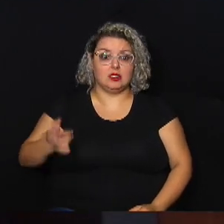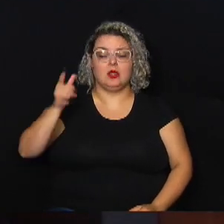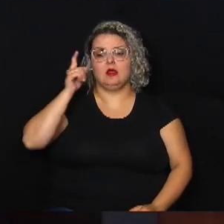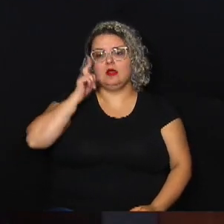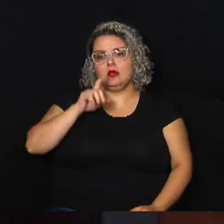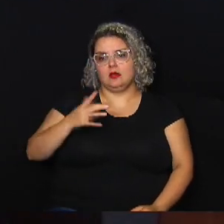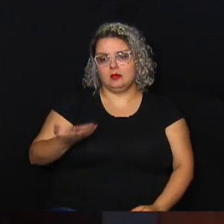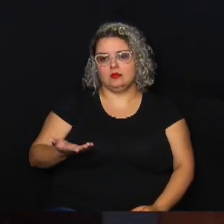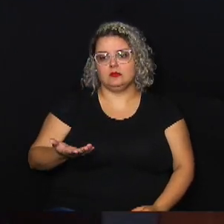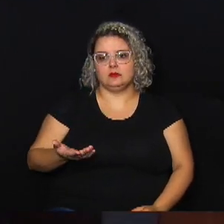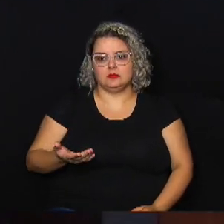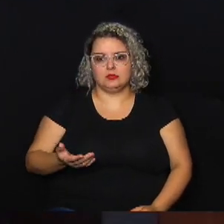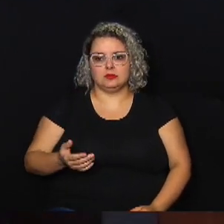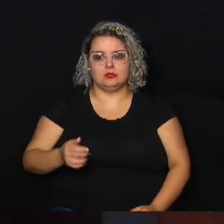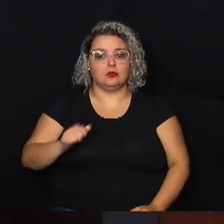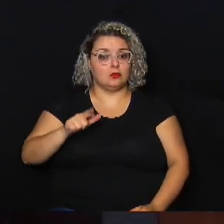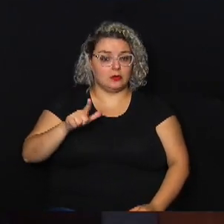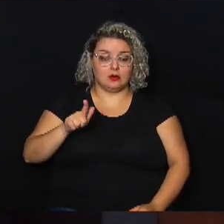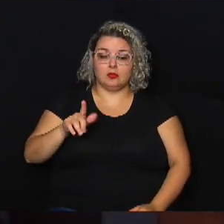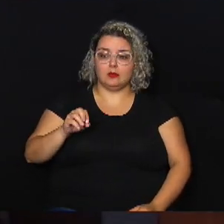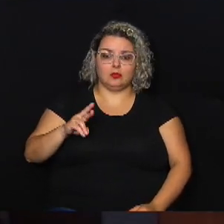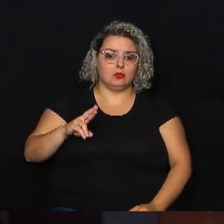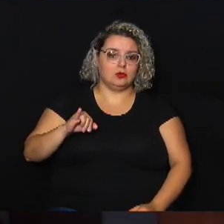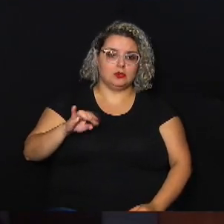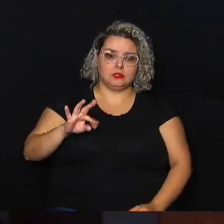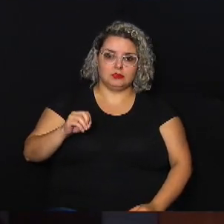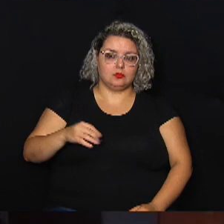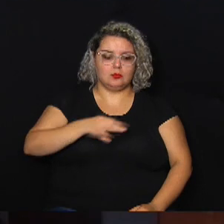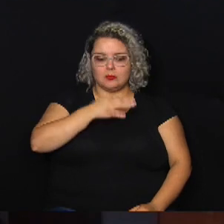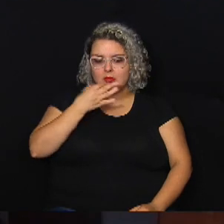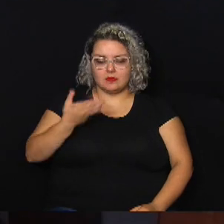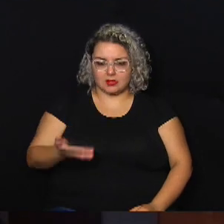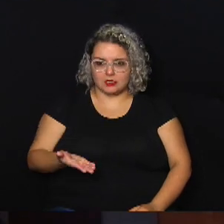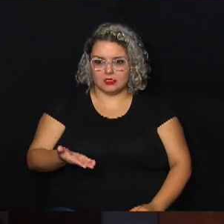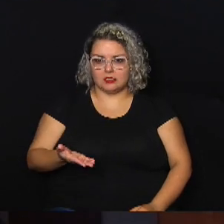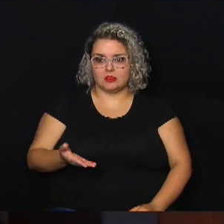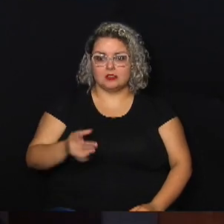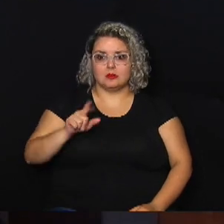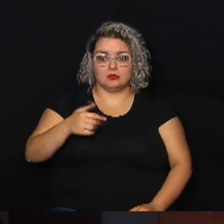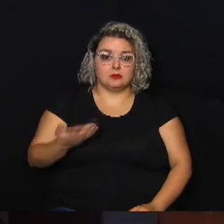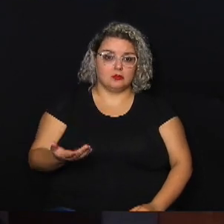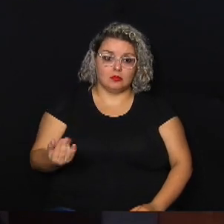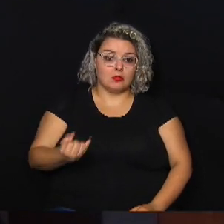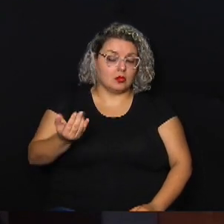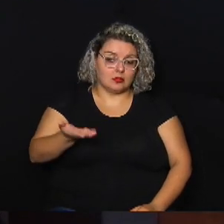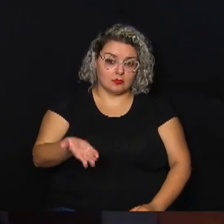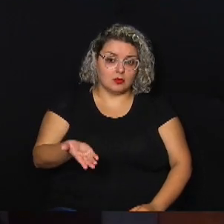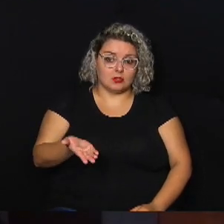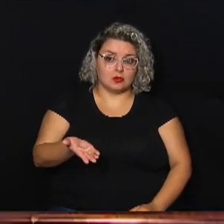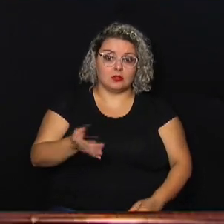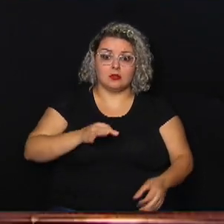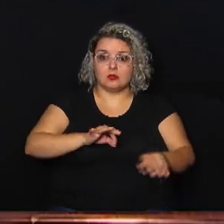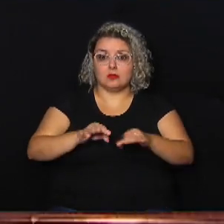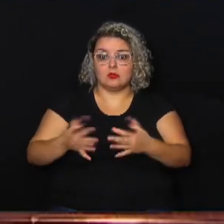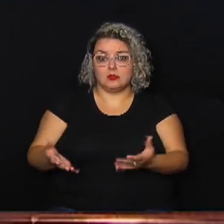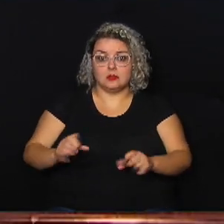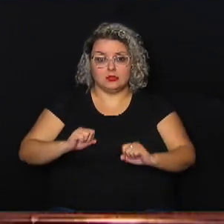seguir o algoritmo perfeitamente, tá? Então é essencial esse planejamento e esforço.